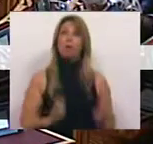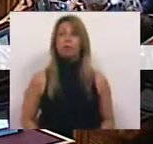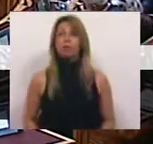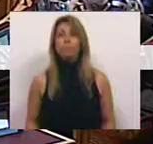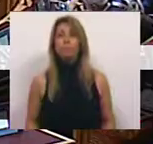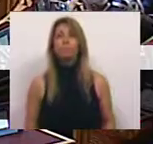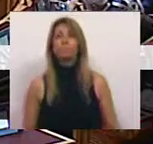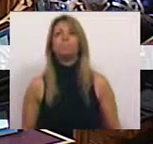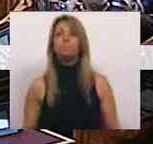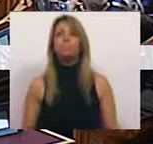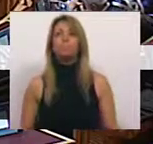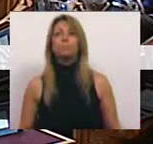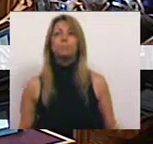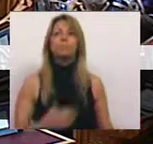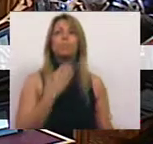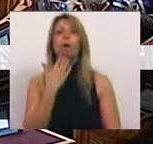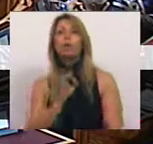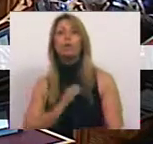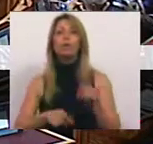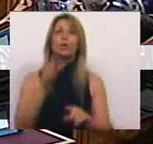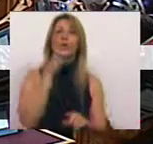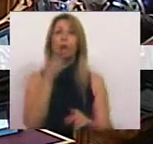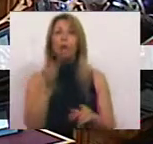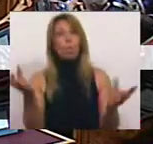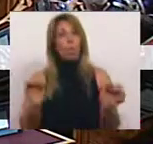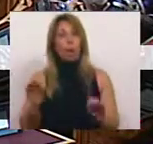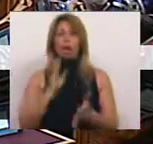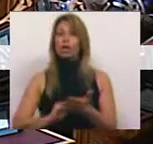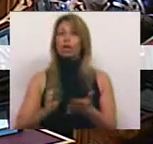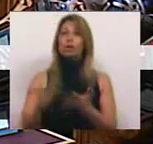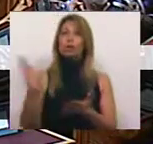Muito obrigado, Sr. Deputado. Não há mais inscrições. Não houve...